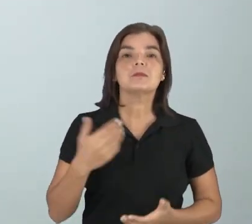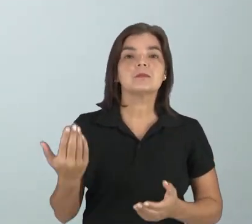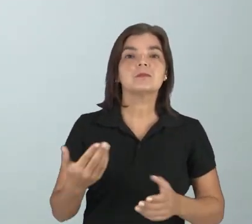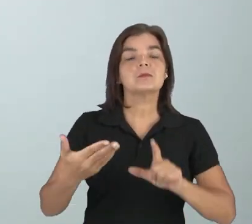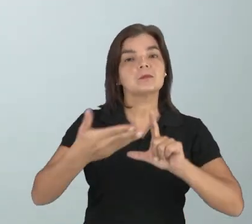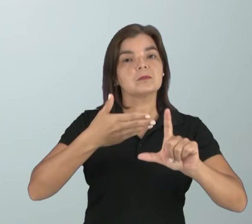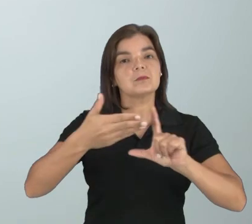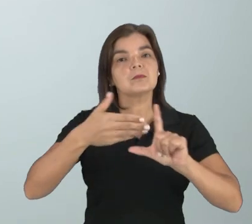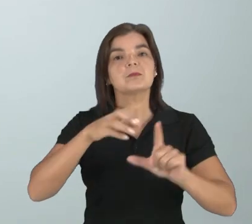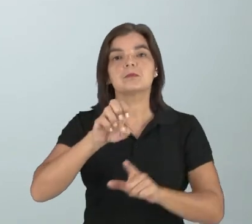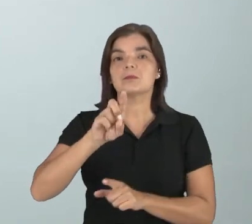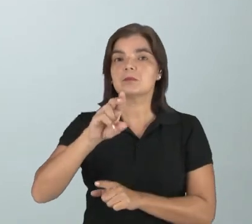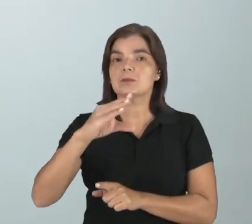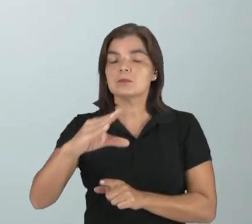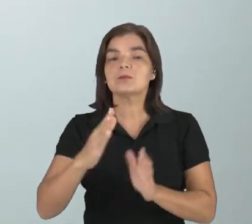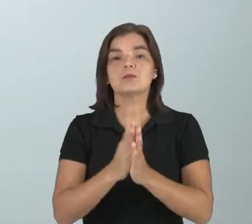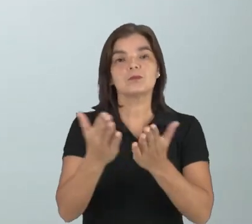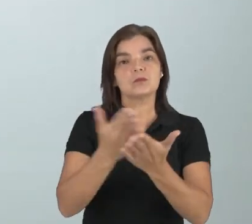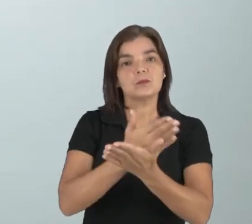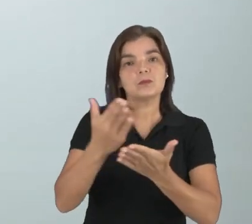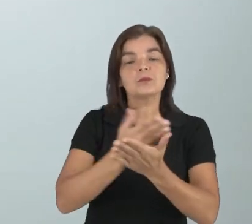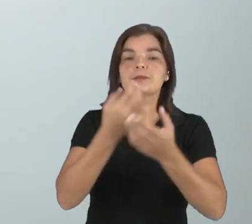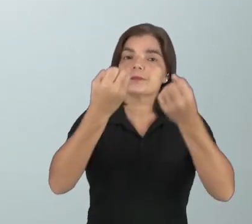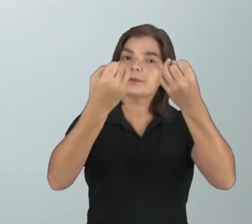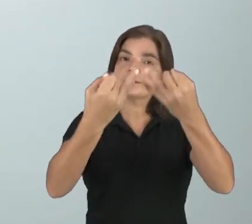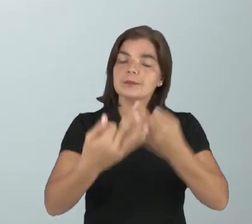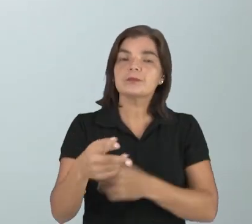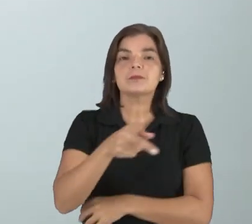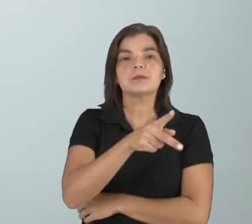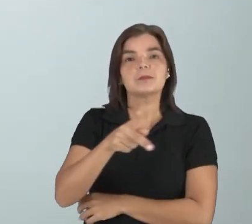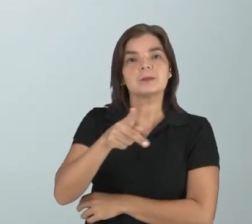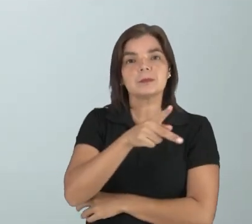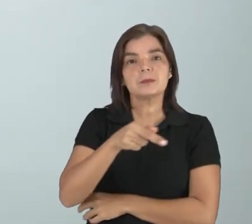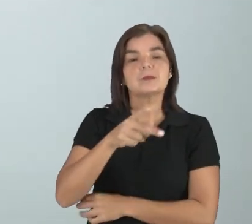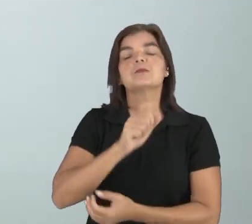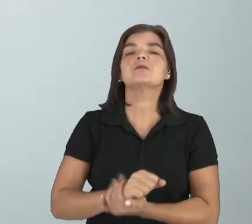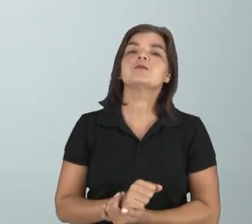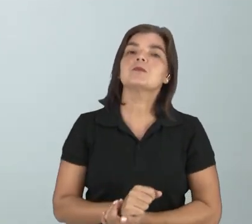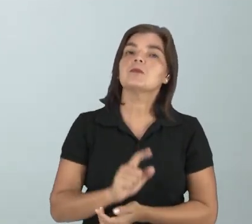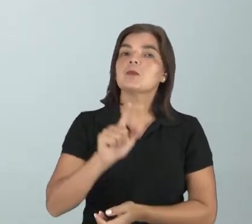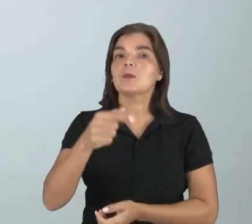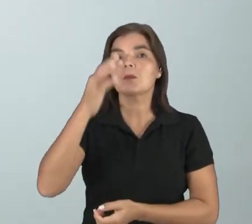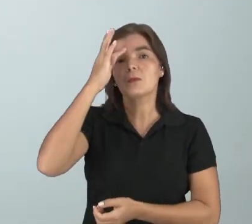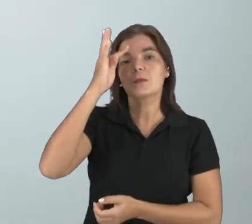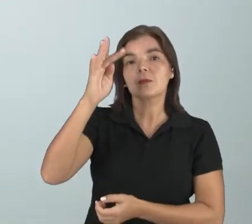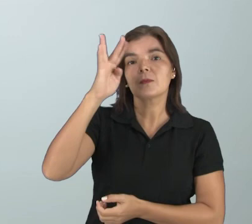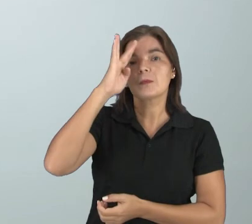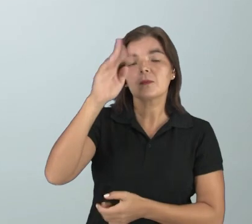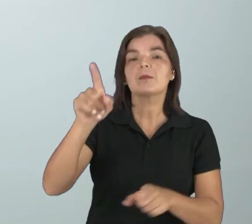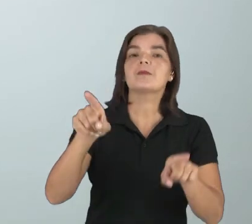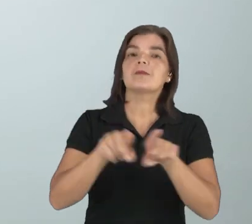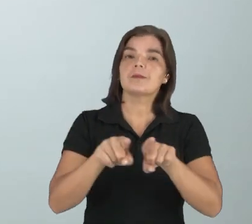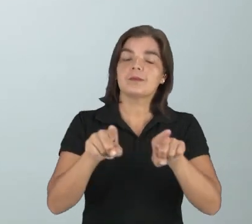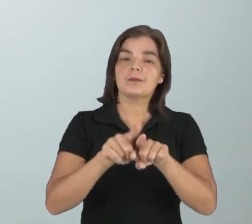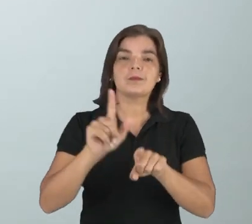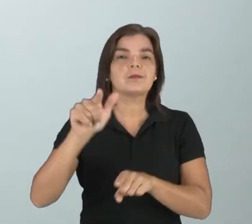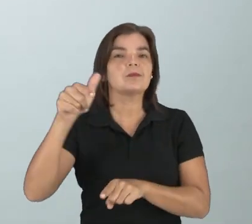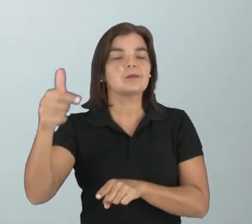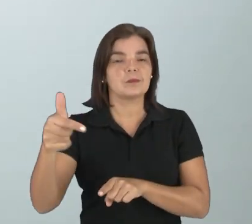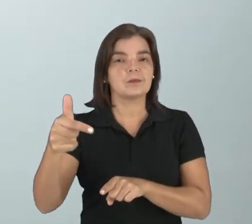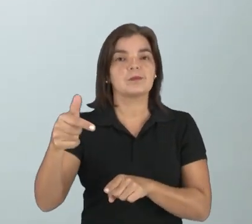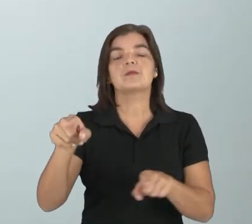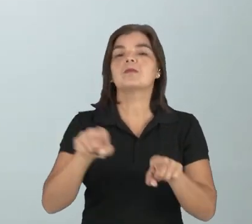retomar a plataforma, o seu livro didático, as explicações do seu professor ou as teorias que estão lá em